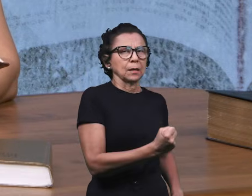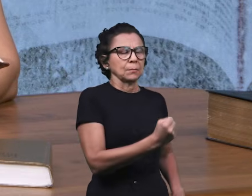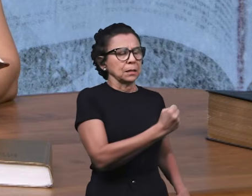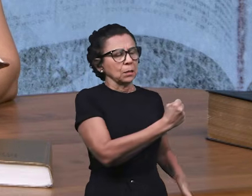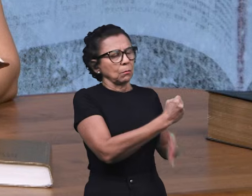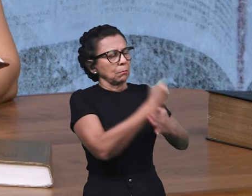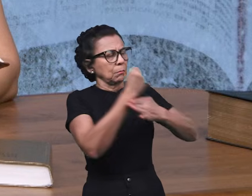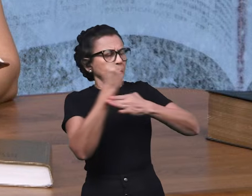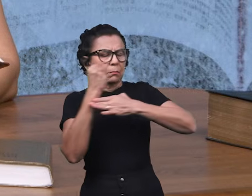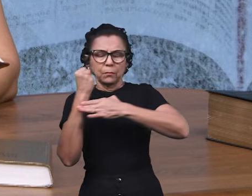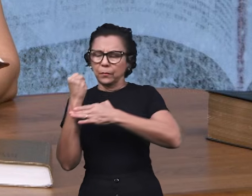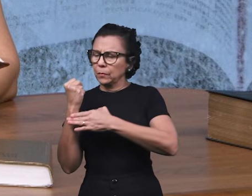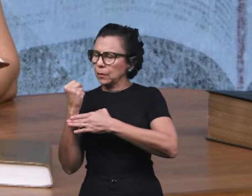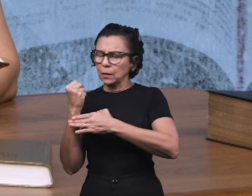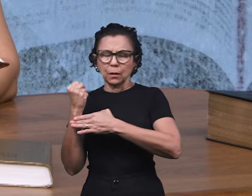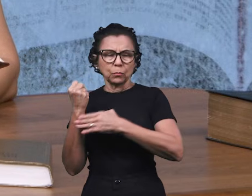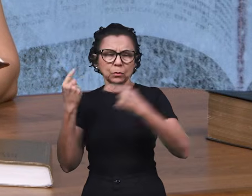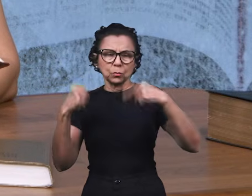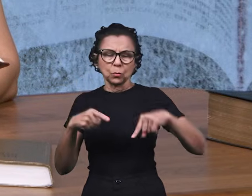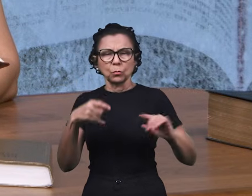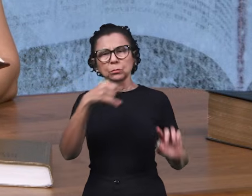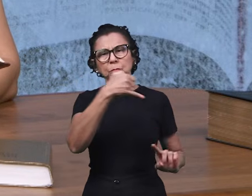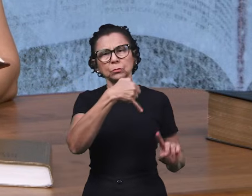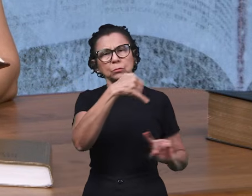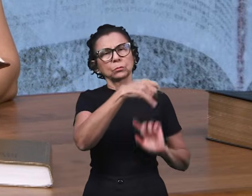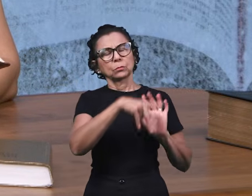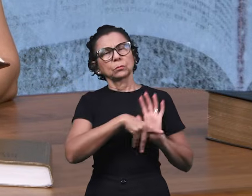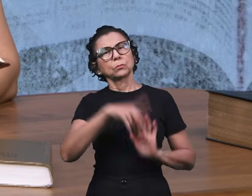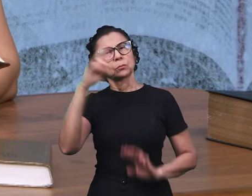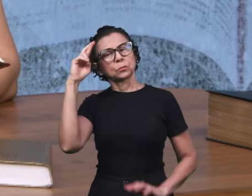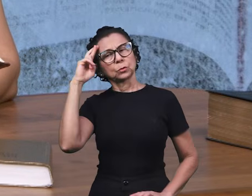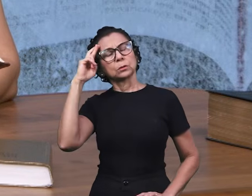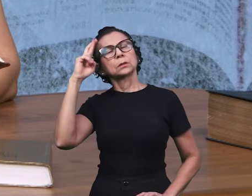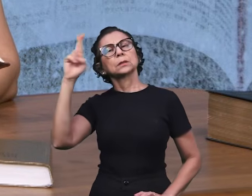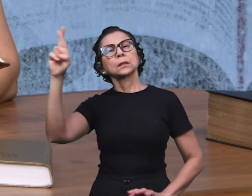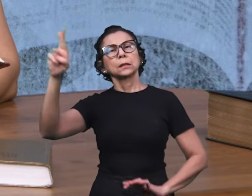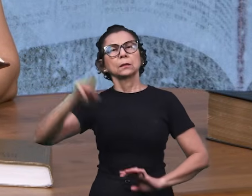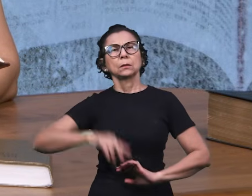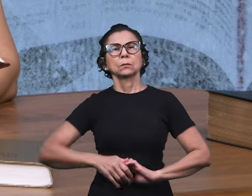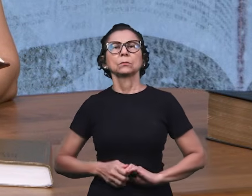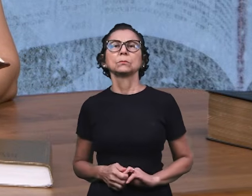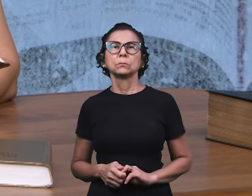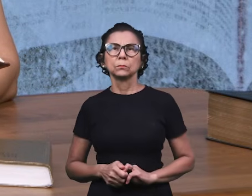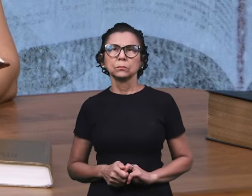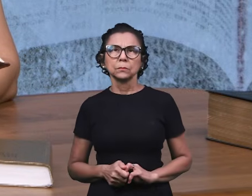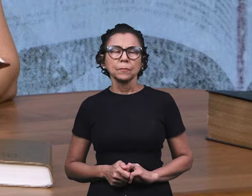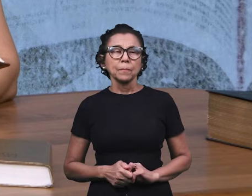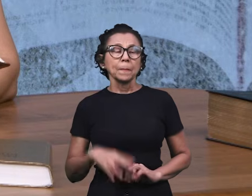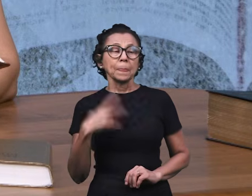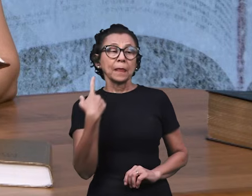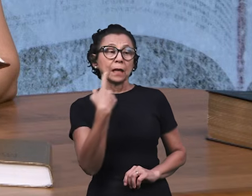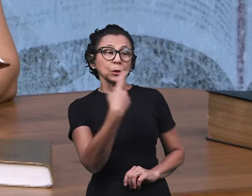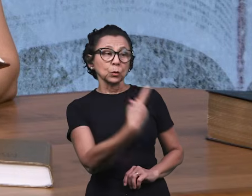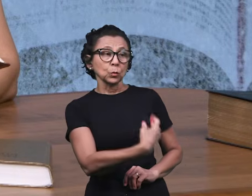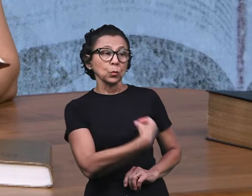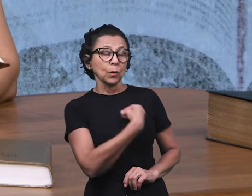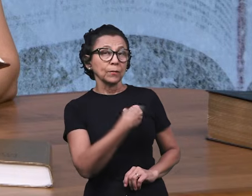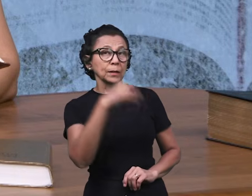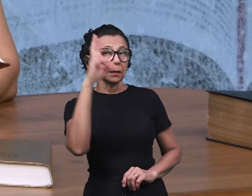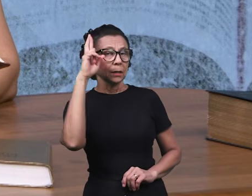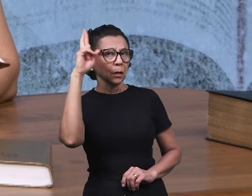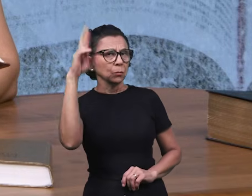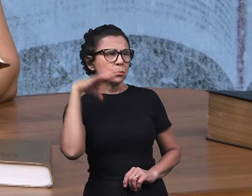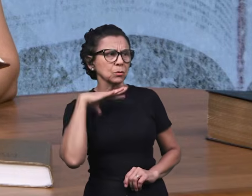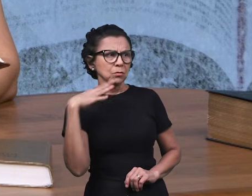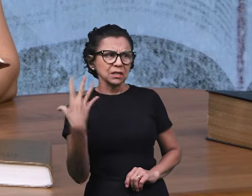mão contra o ungido do Senhor. E eis que assim como foi a tua vida hoje, de